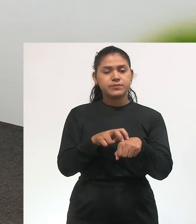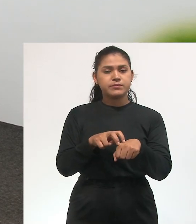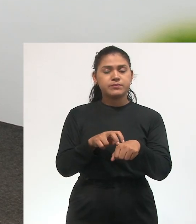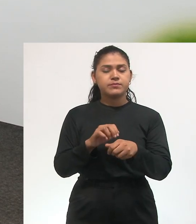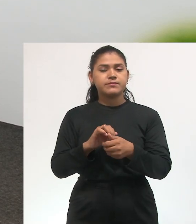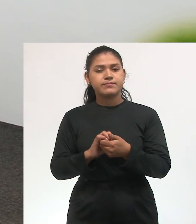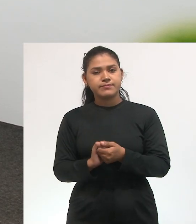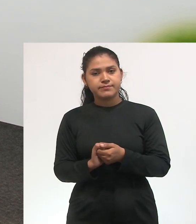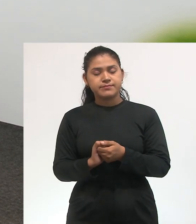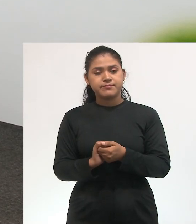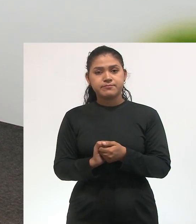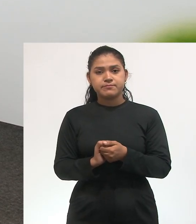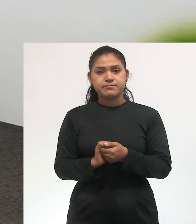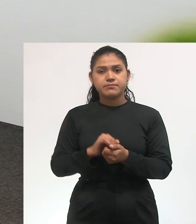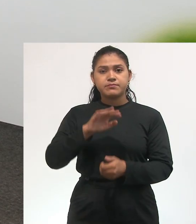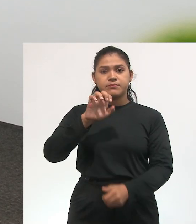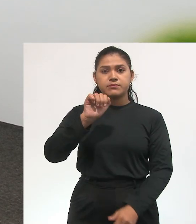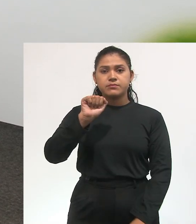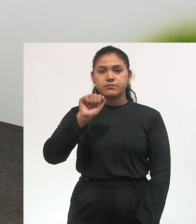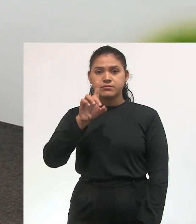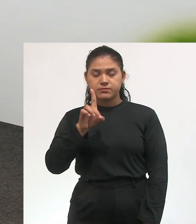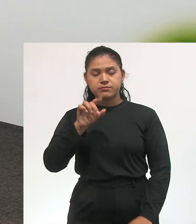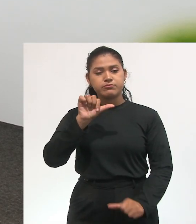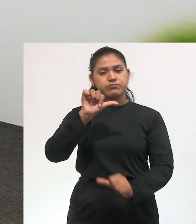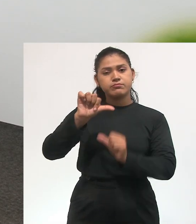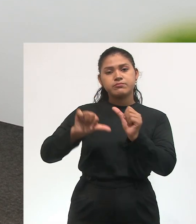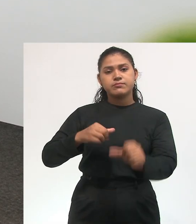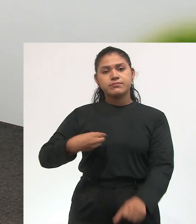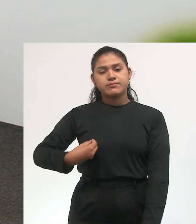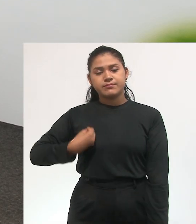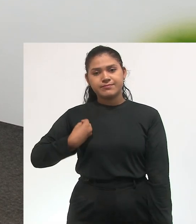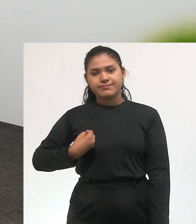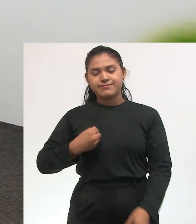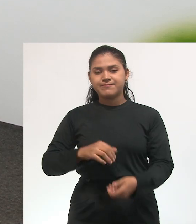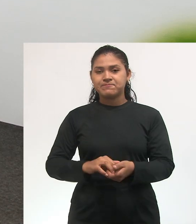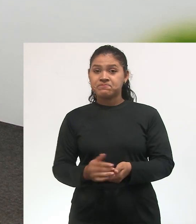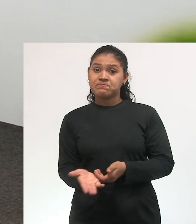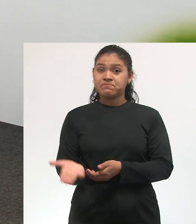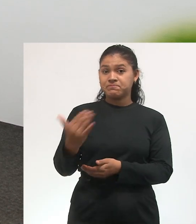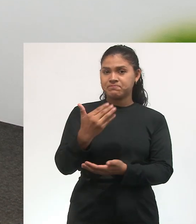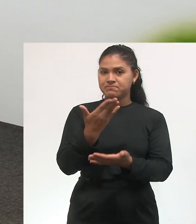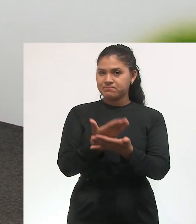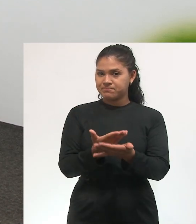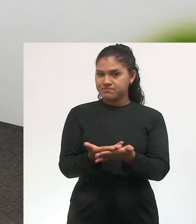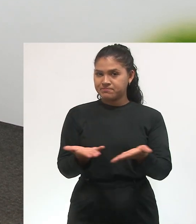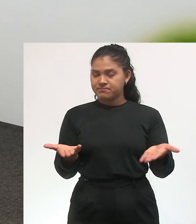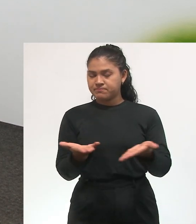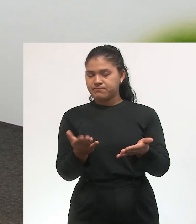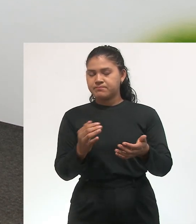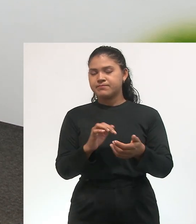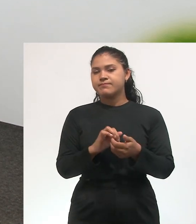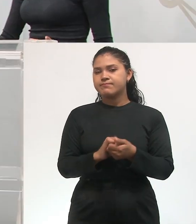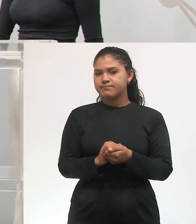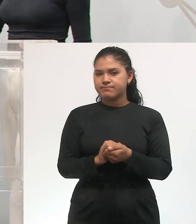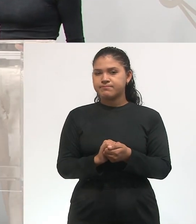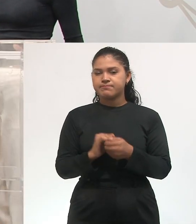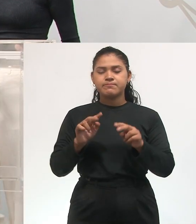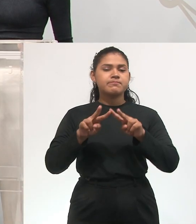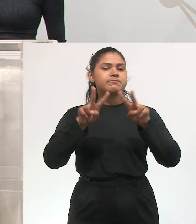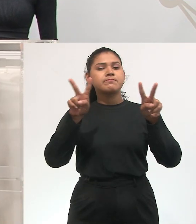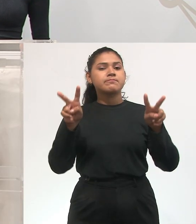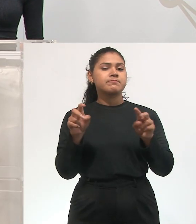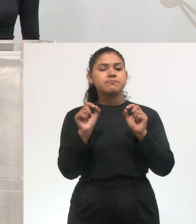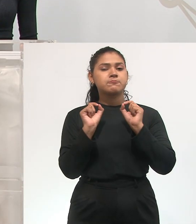os seguintes dizeres: EAD mudando realidade. Vamos à nossa aula de hoje, que tem como